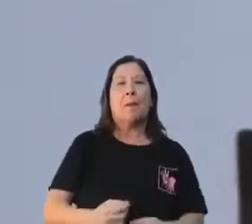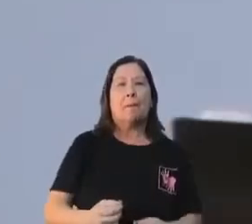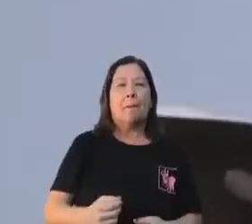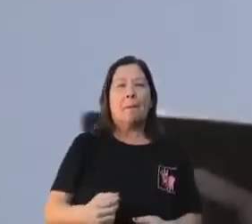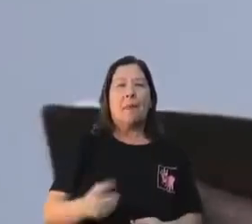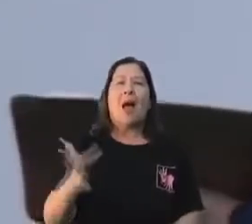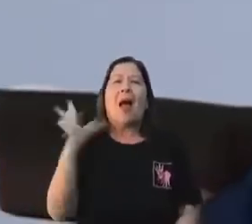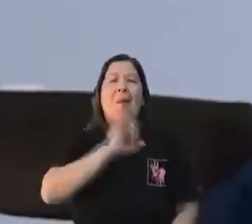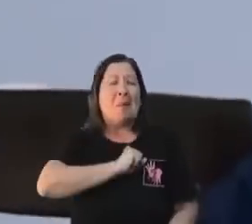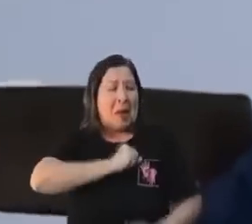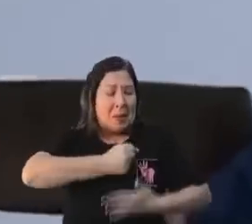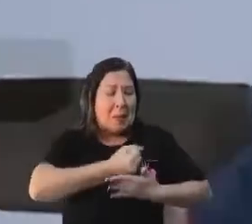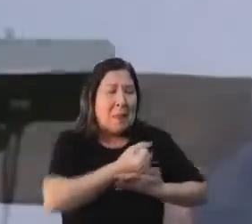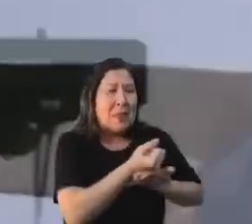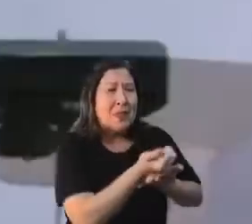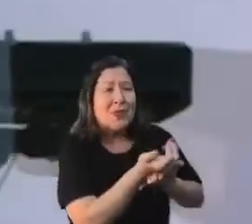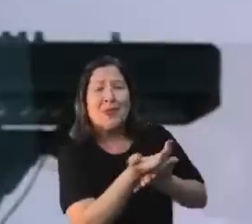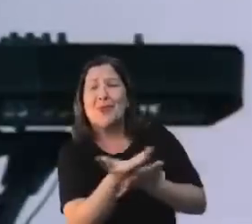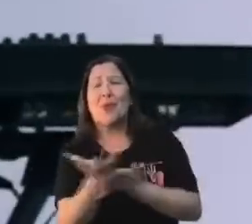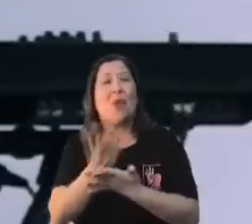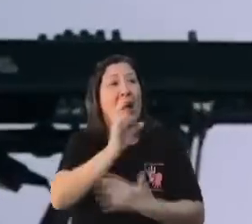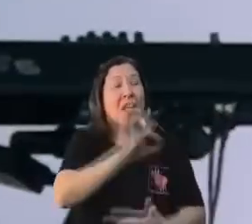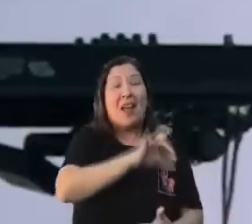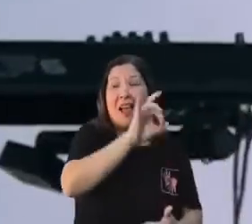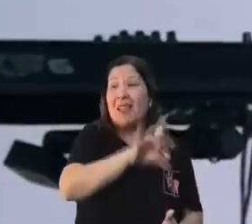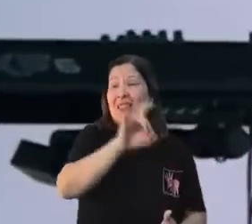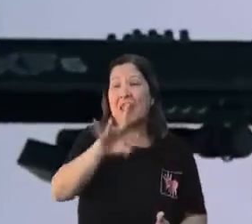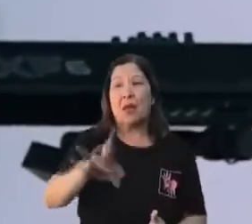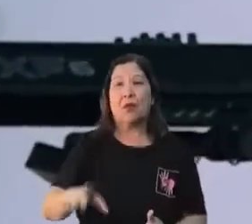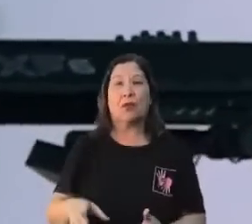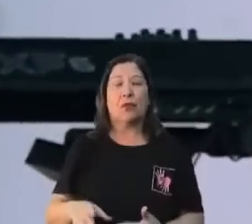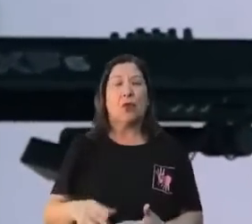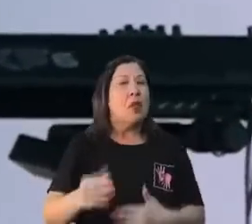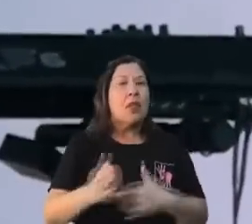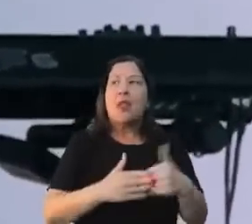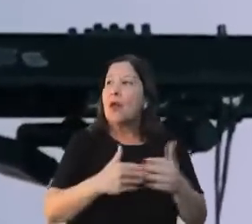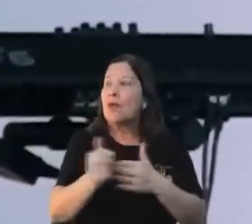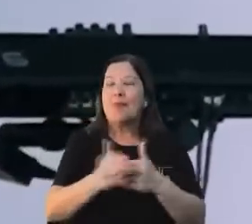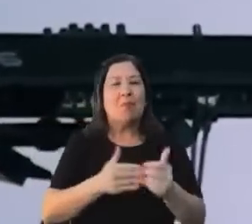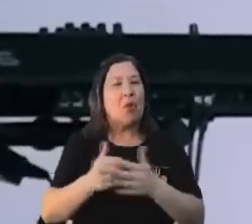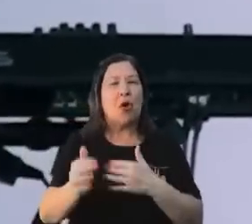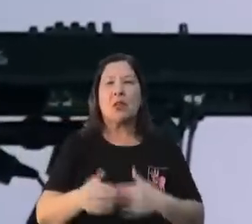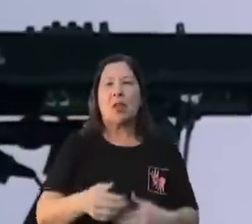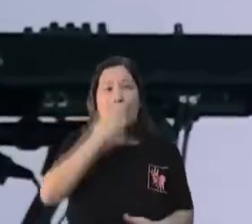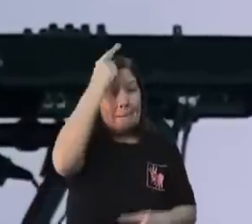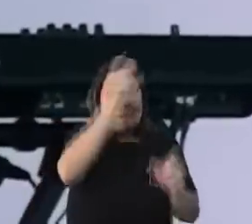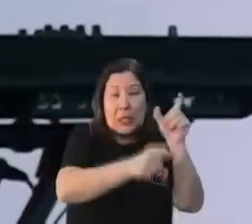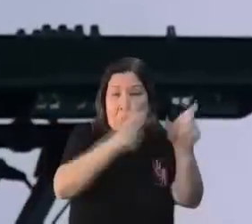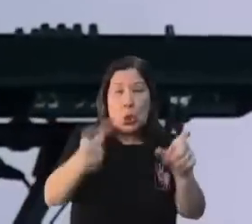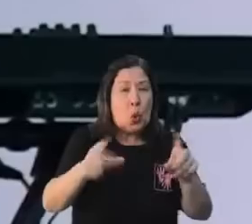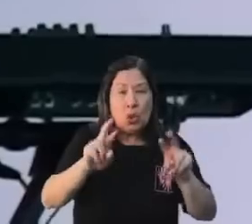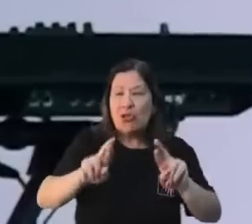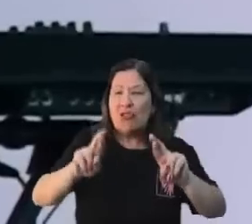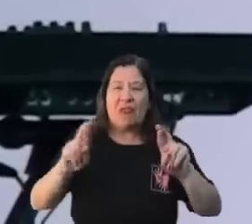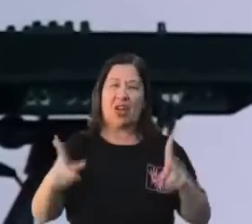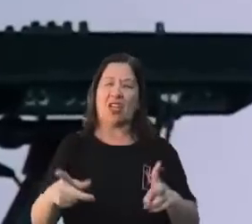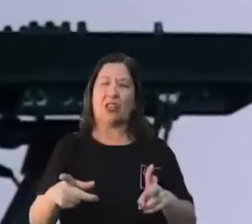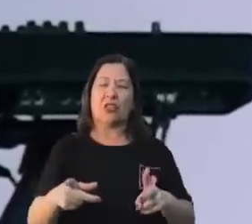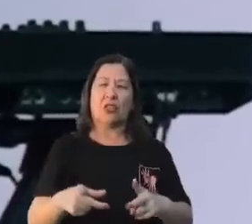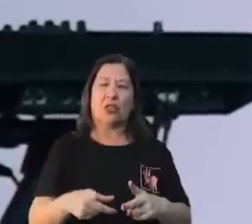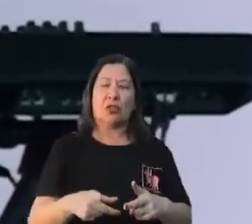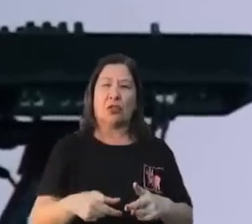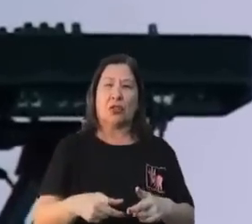pela graça, mas o rótulo fica. Então não marque gente, não carimbe